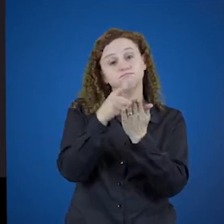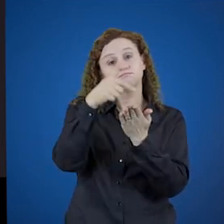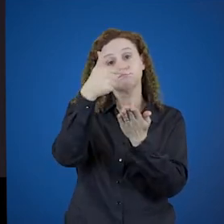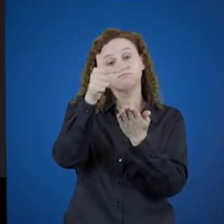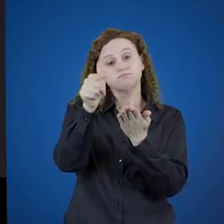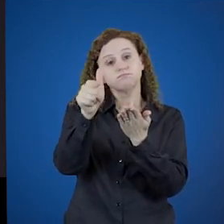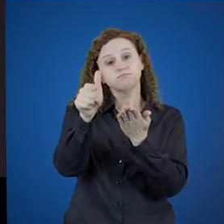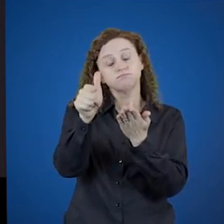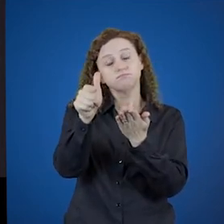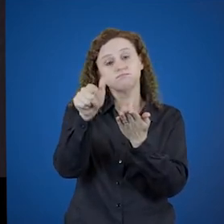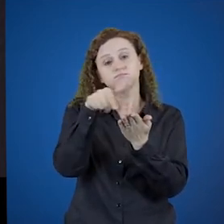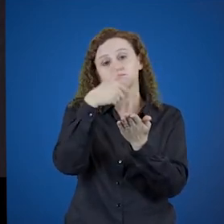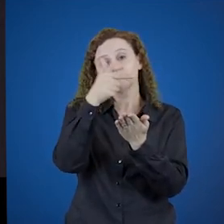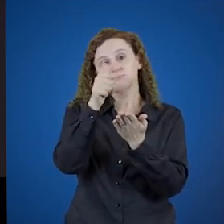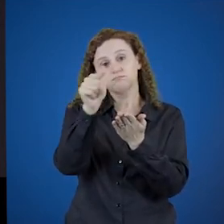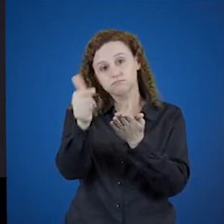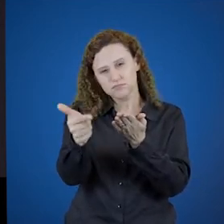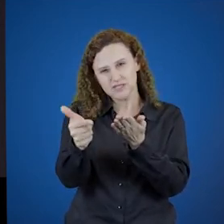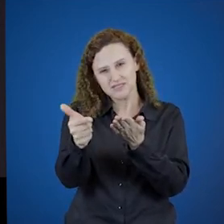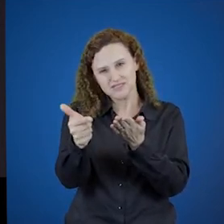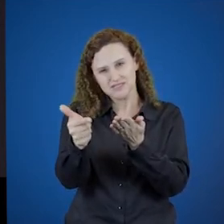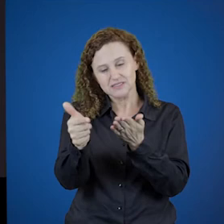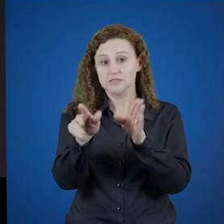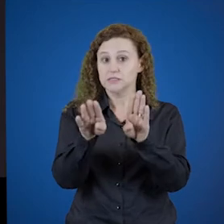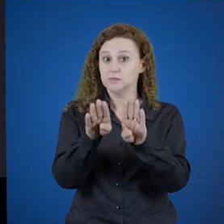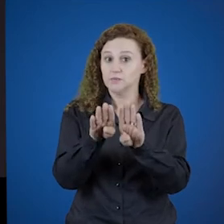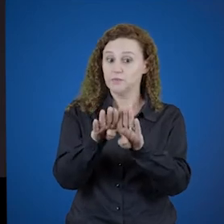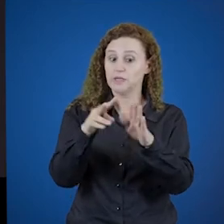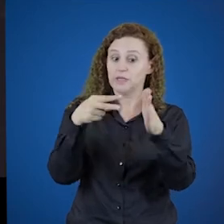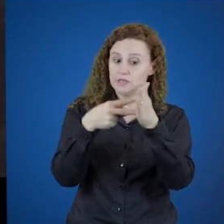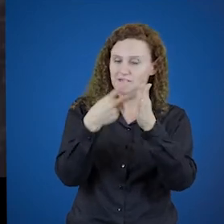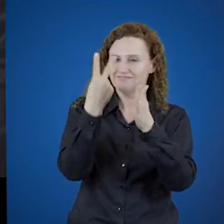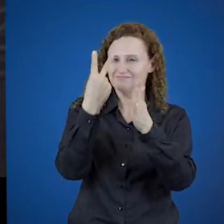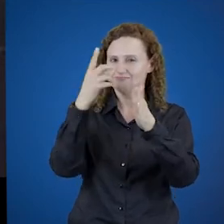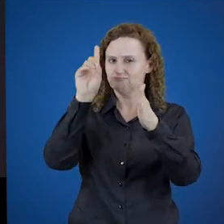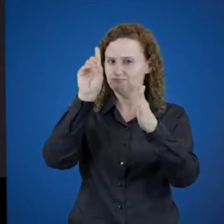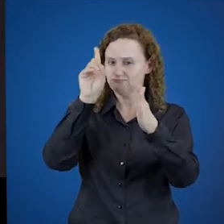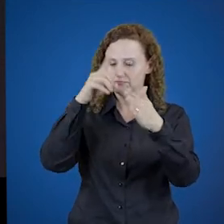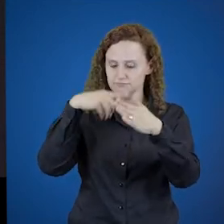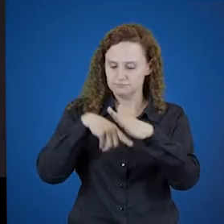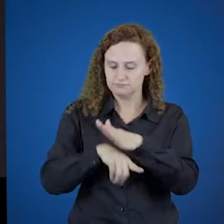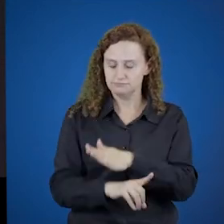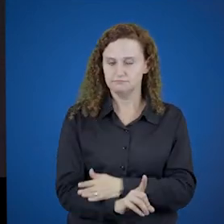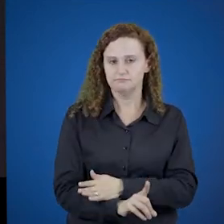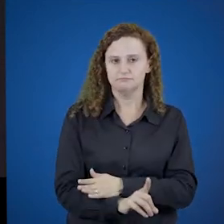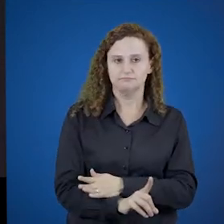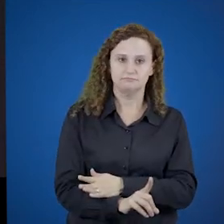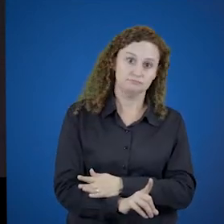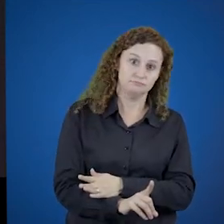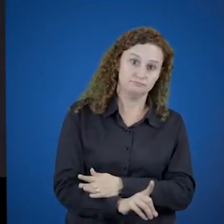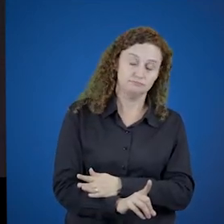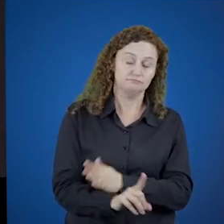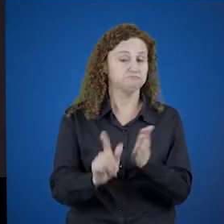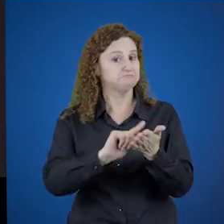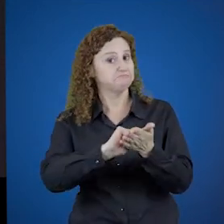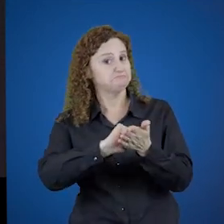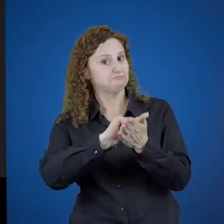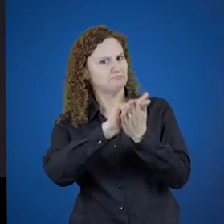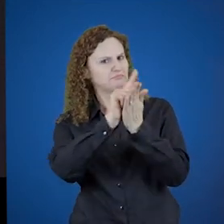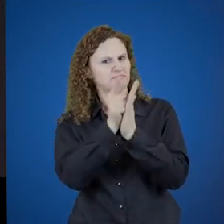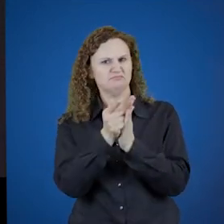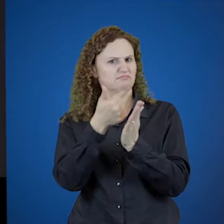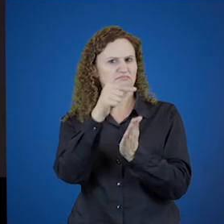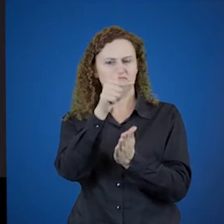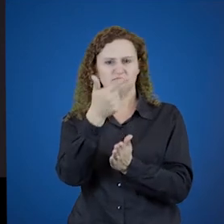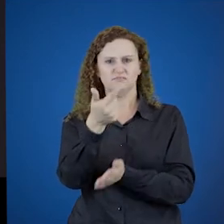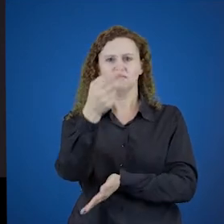a declinação do neutro da segunda declinação segunda declinação